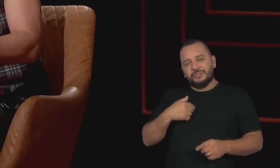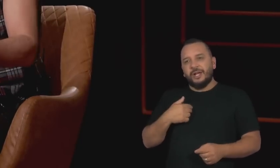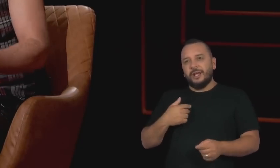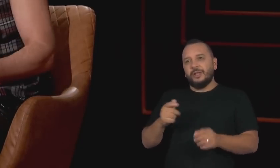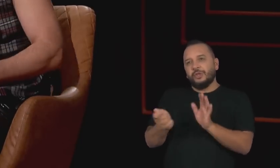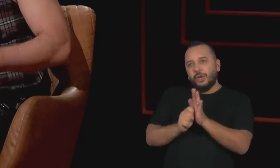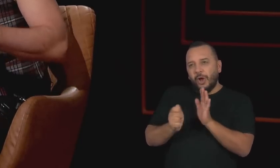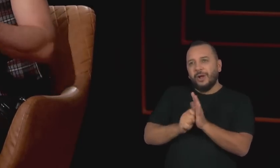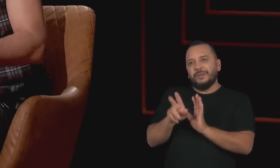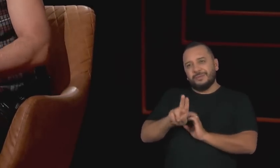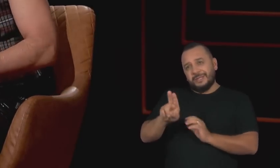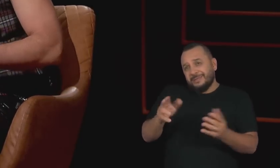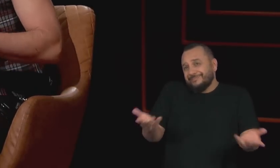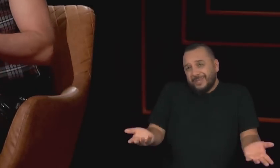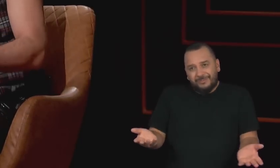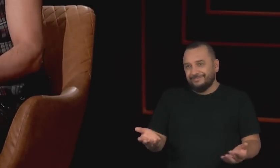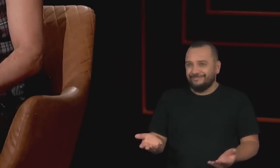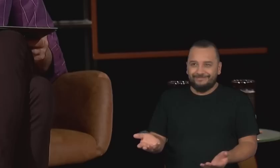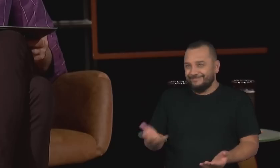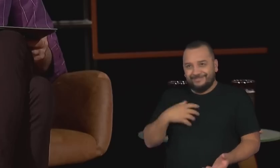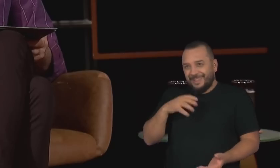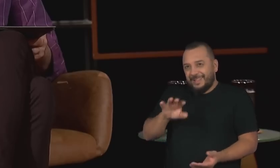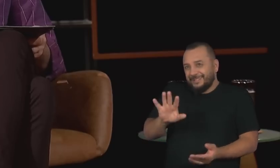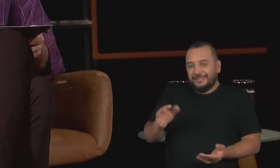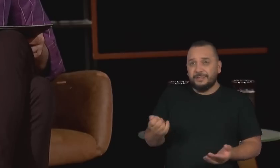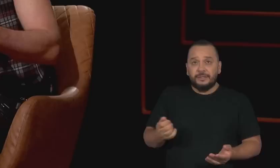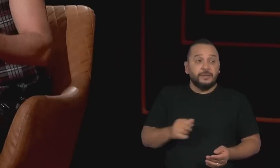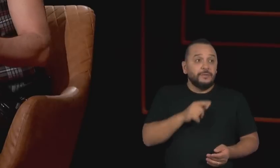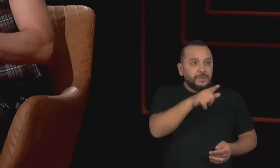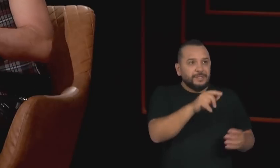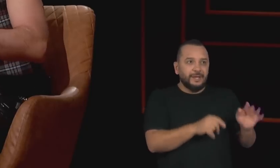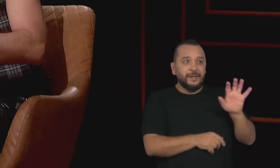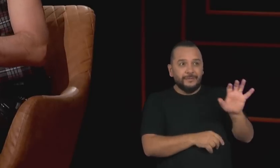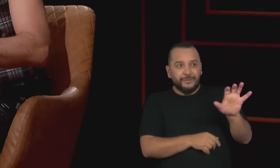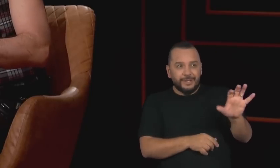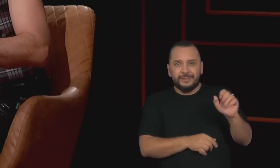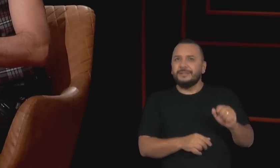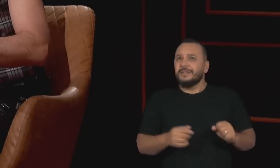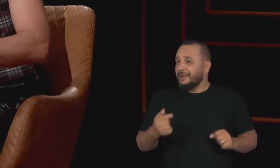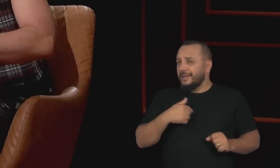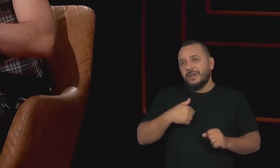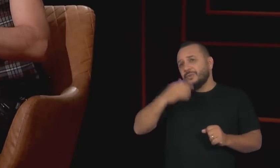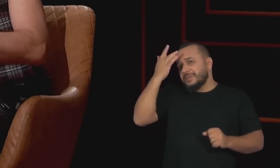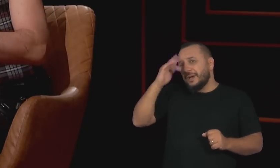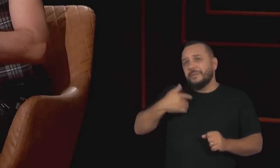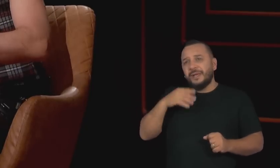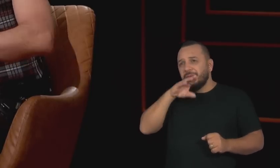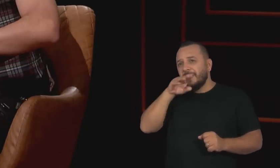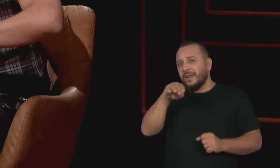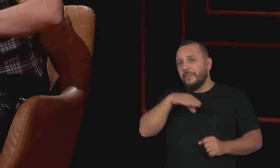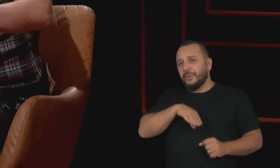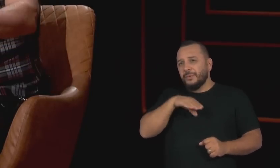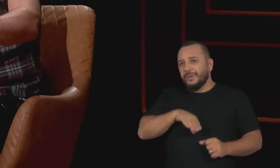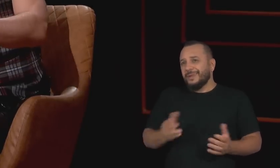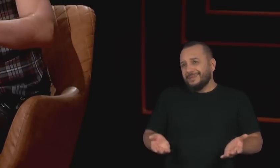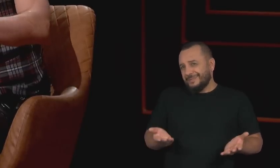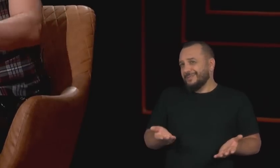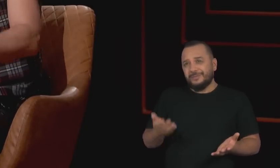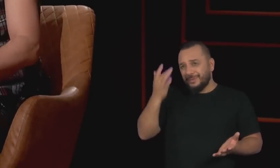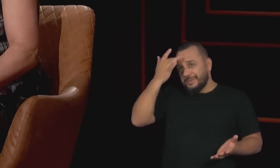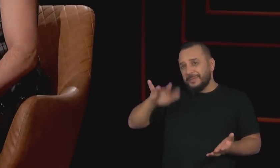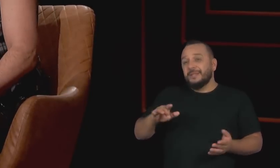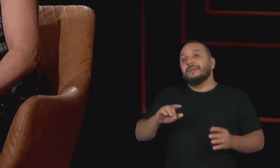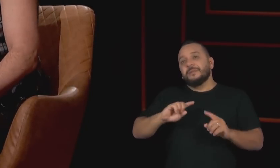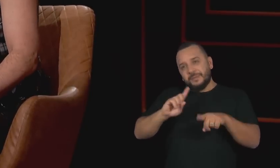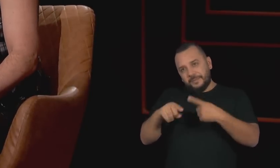faz parte da minha vida, essa coisa de cantar inglês. A tua formação, né? E mistura também. Então, eu não falava muito bem português. Eles falavam comigo, mas então eles me mandaram e eu fiquei morando